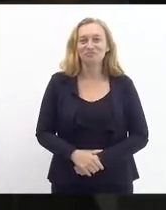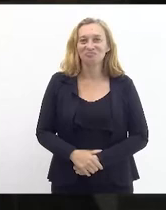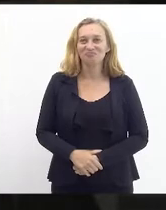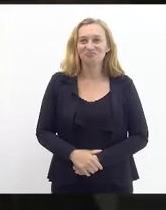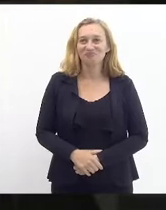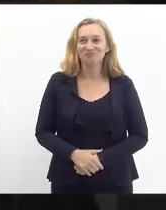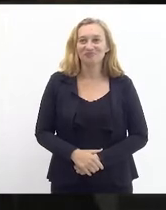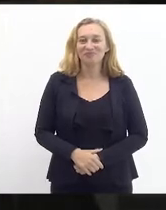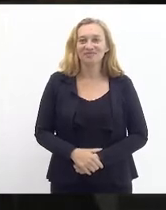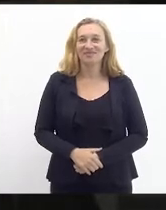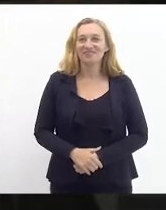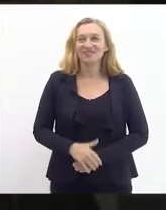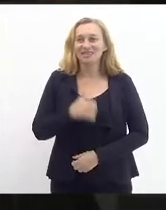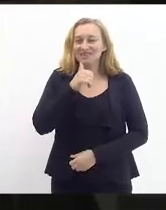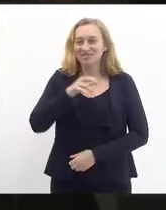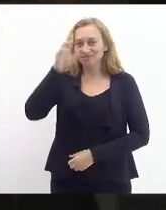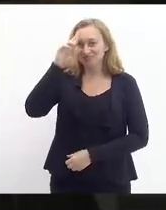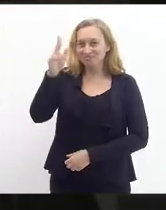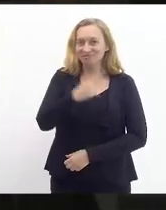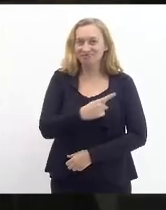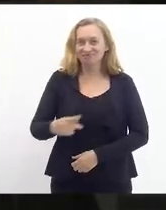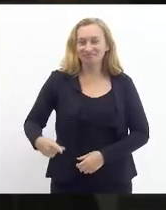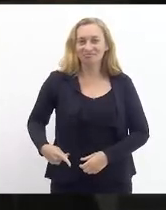a senhora presidente